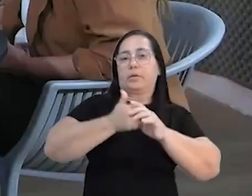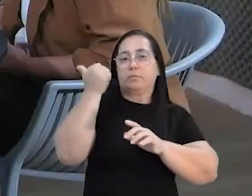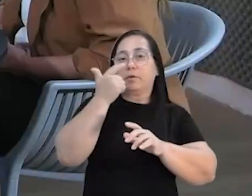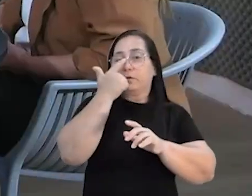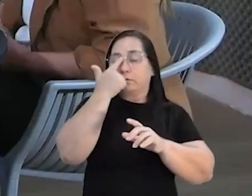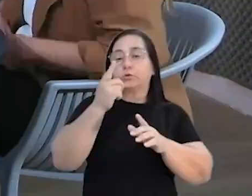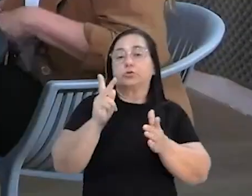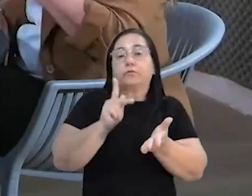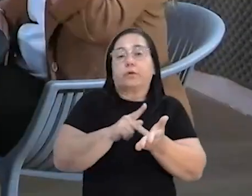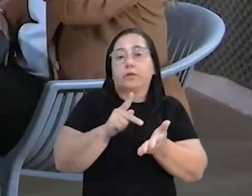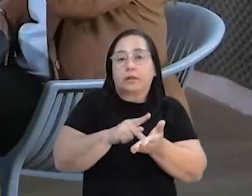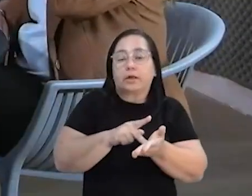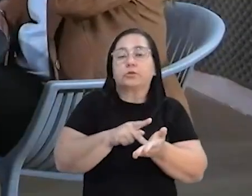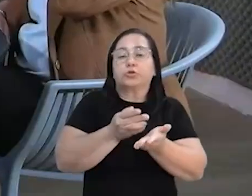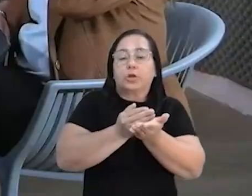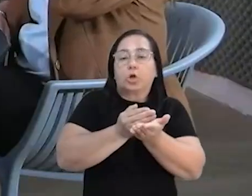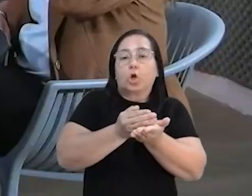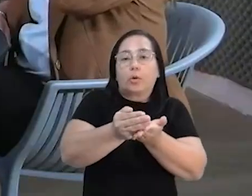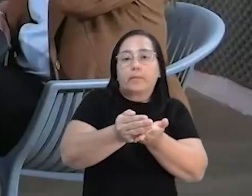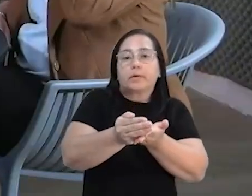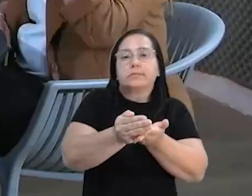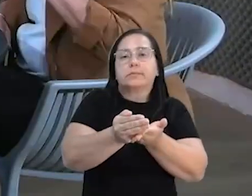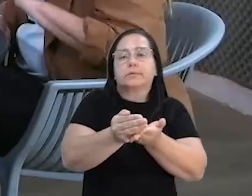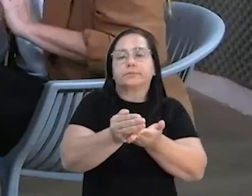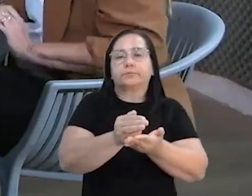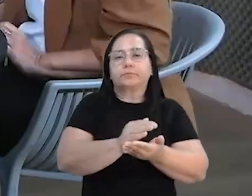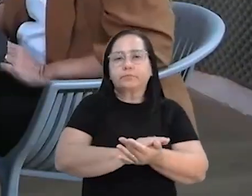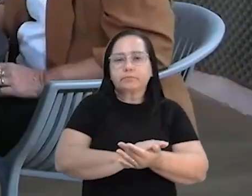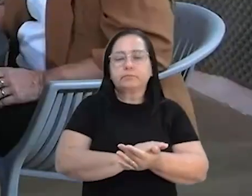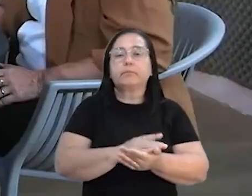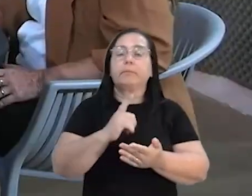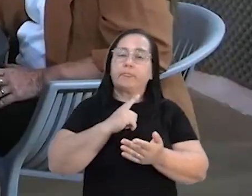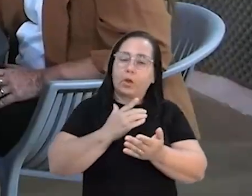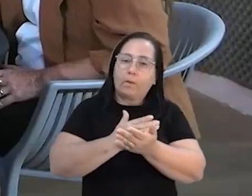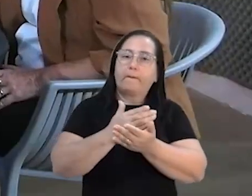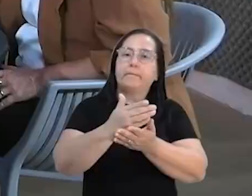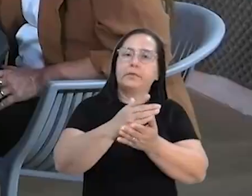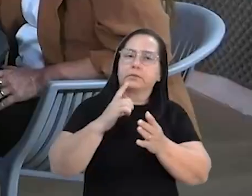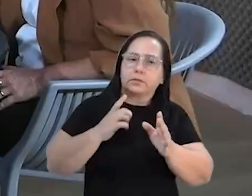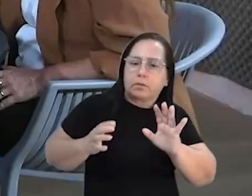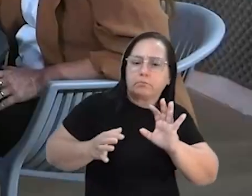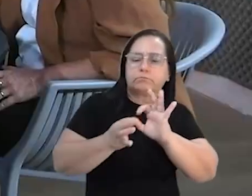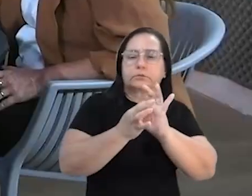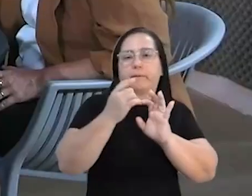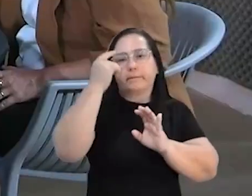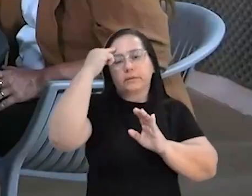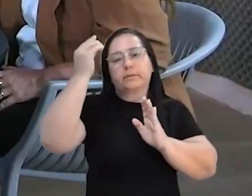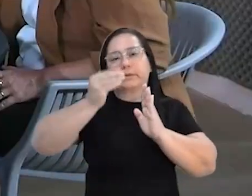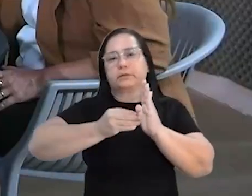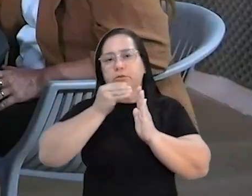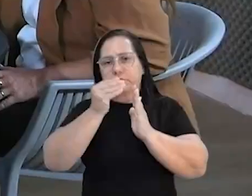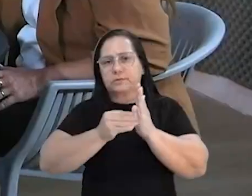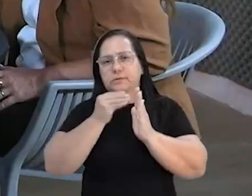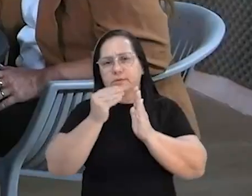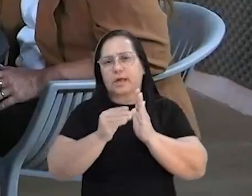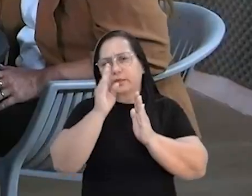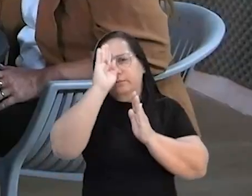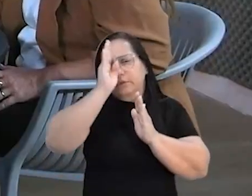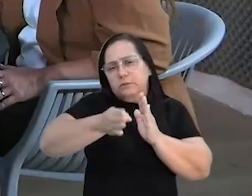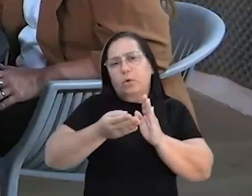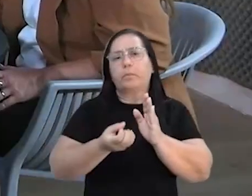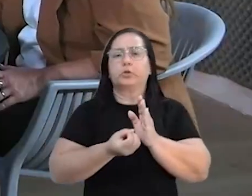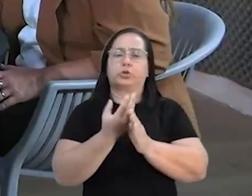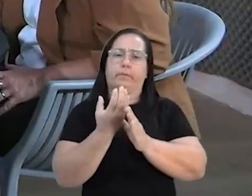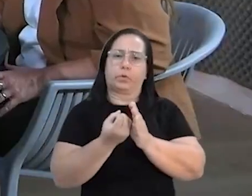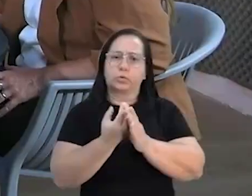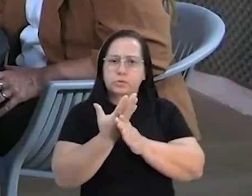que realmente começa a engajar esse pensamento de design, principalmente na produção, né?